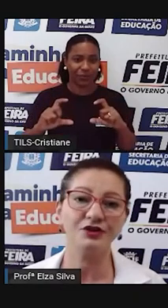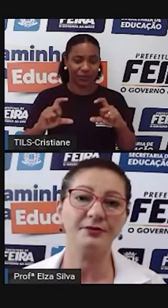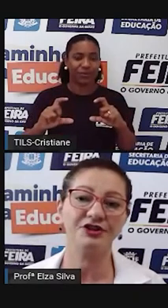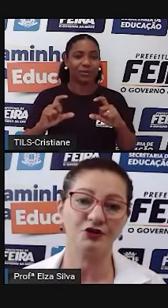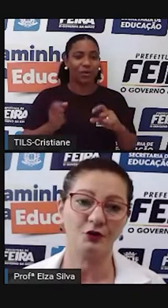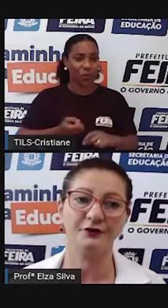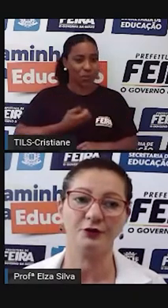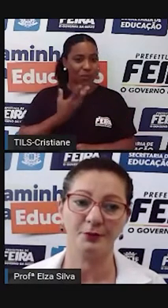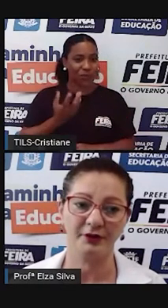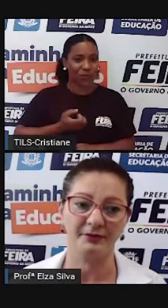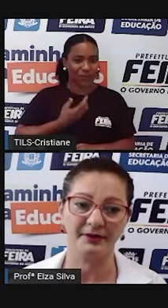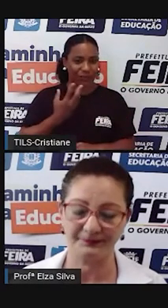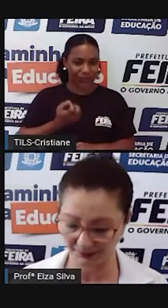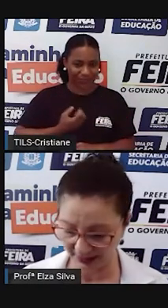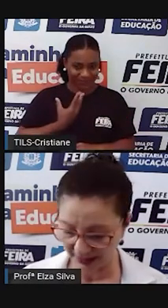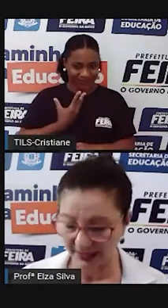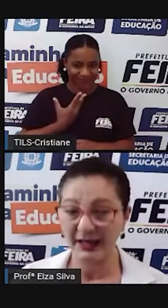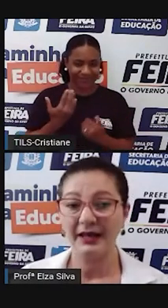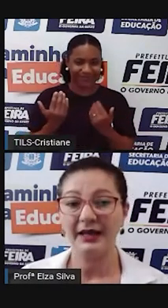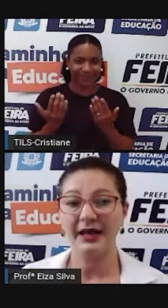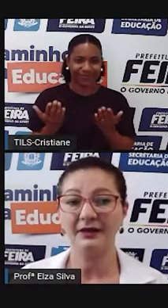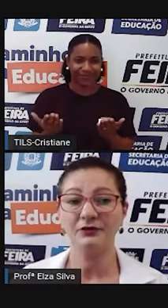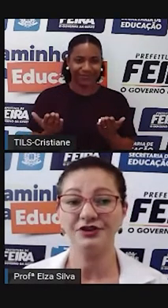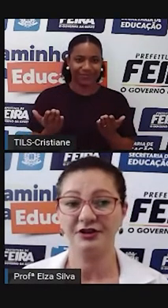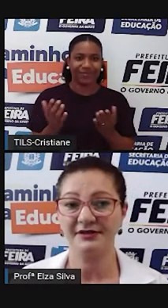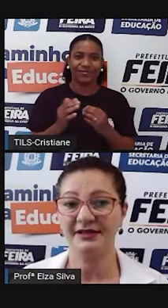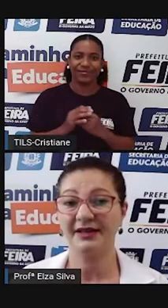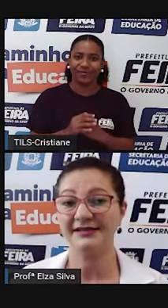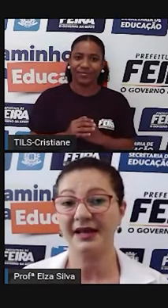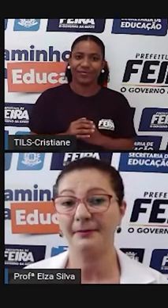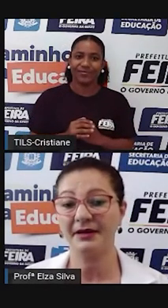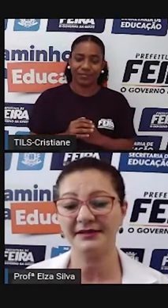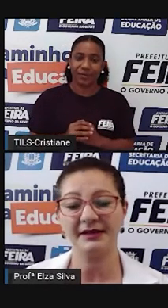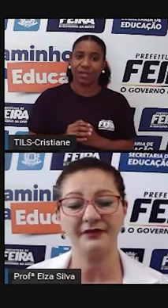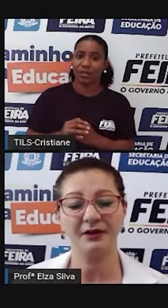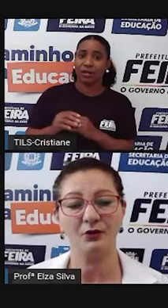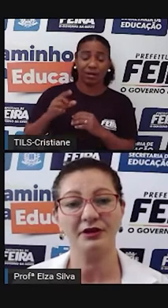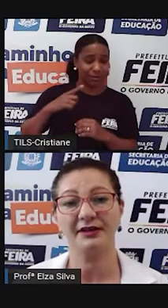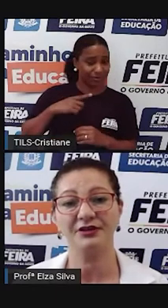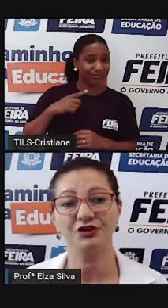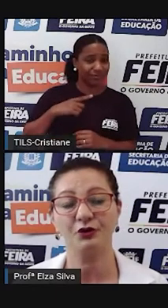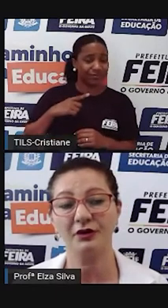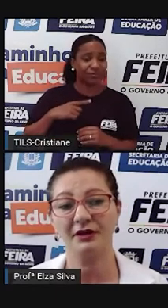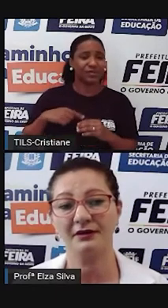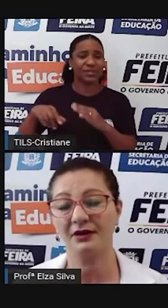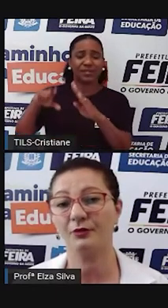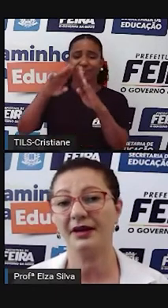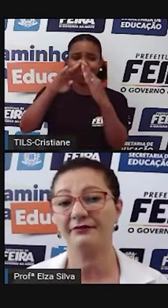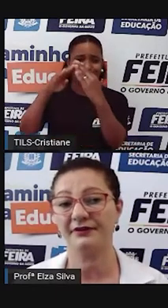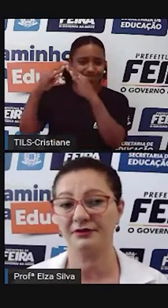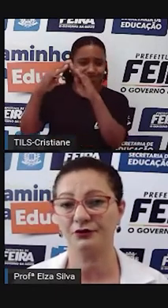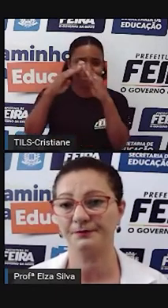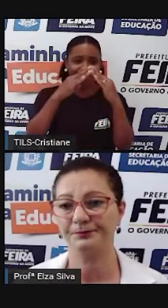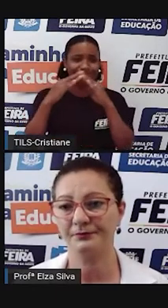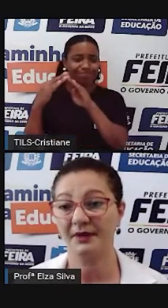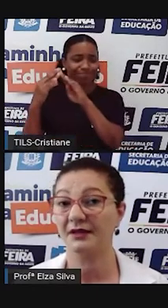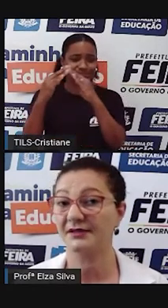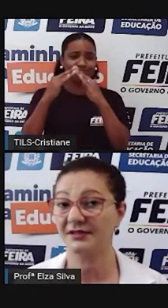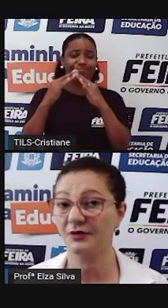desta última estrofe do poema. E ela nos diz que das cabanas da vergonha da história, eu me